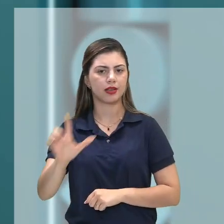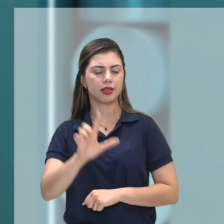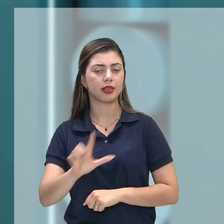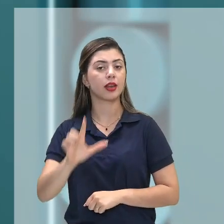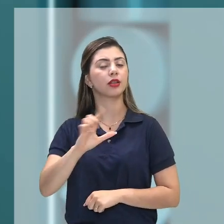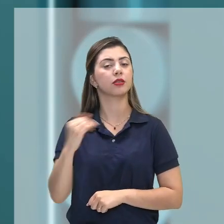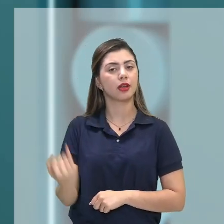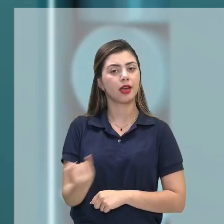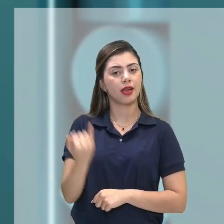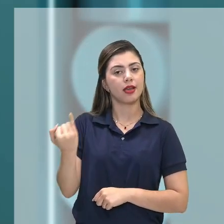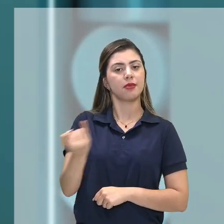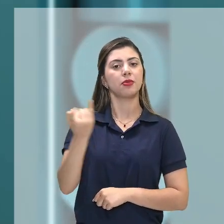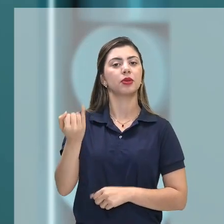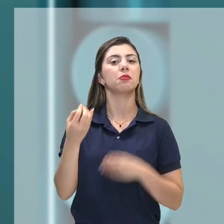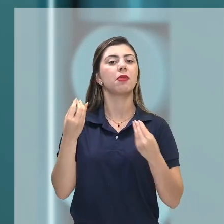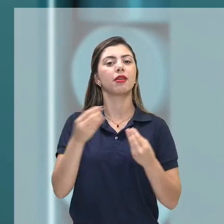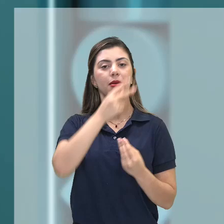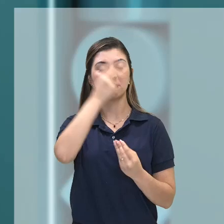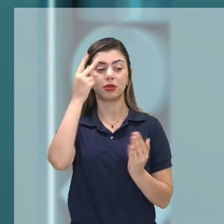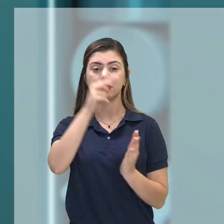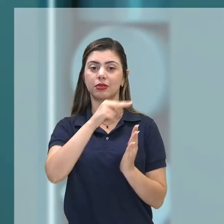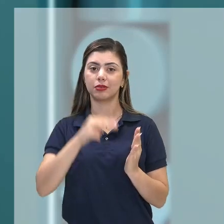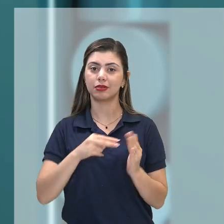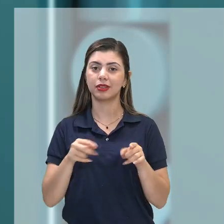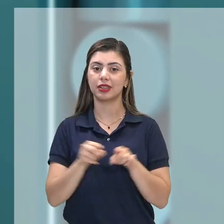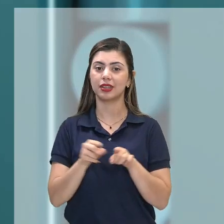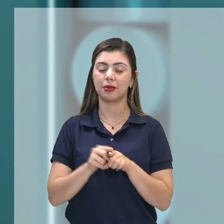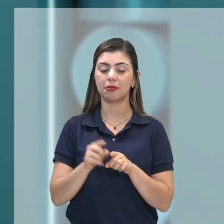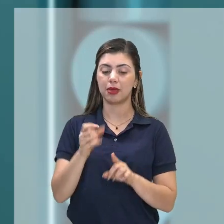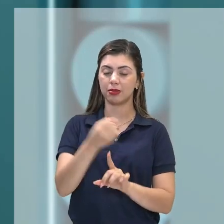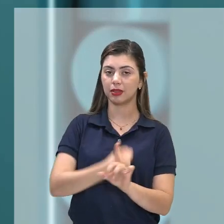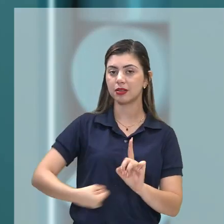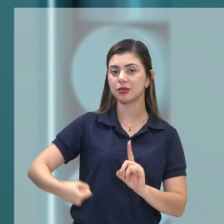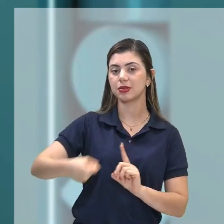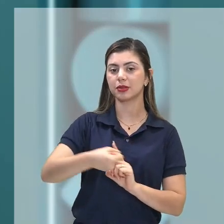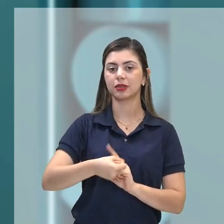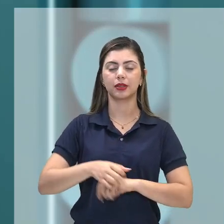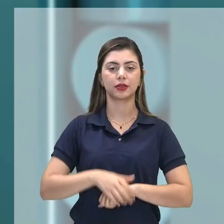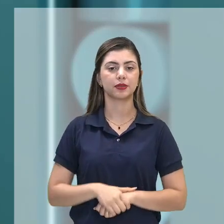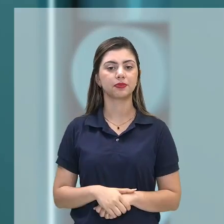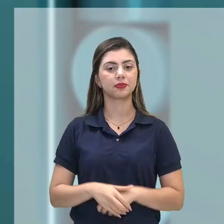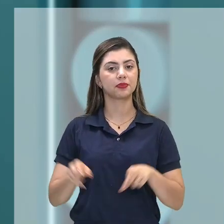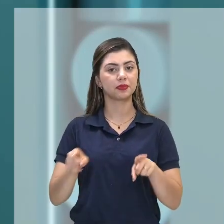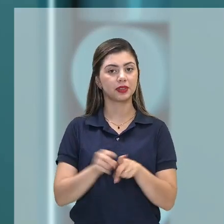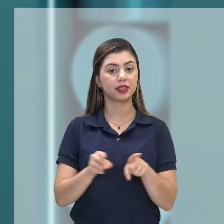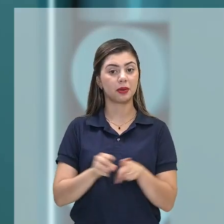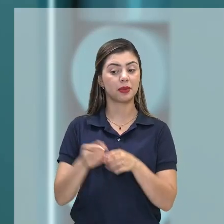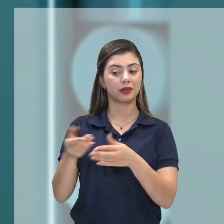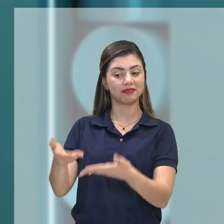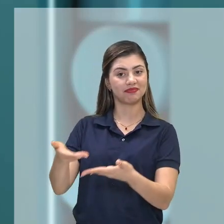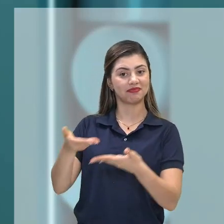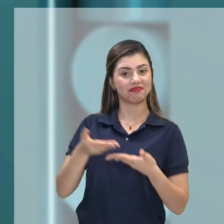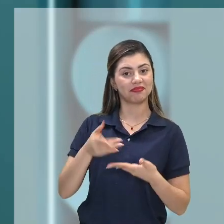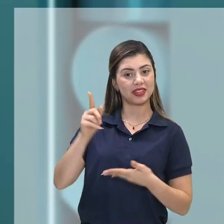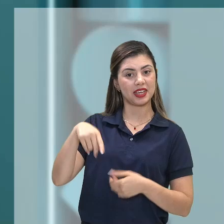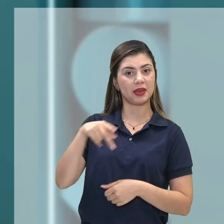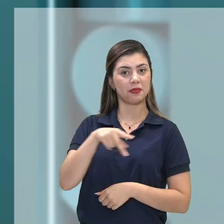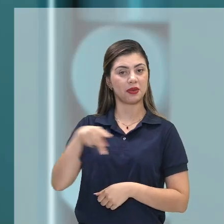é importante para o leitor e para uma sociedade. E também o nosso convidado, que é o